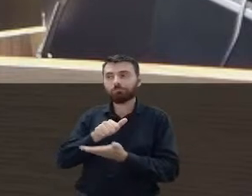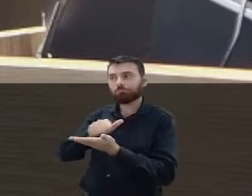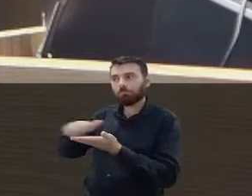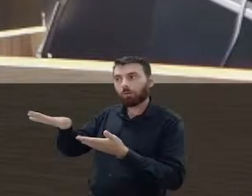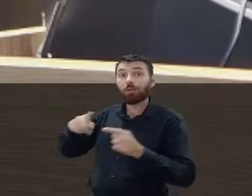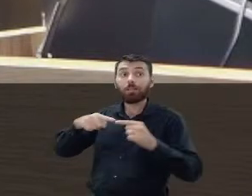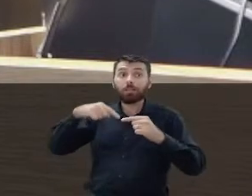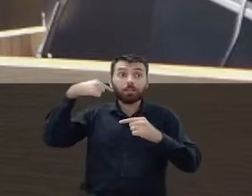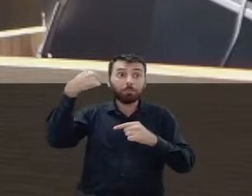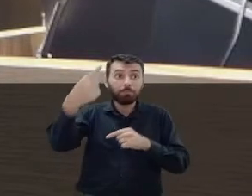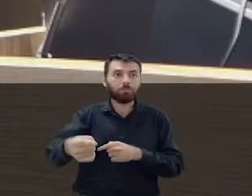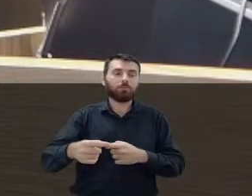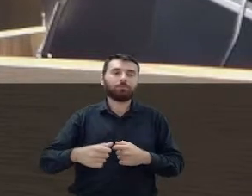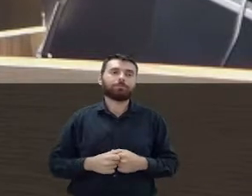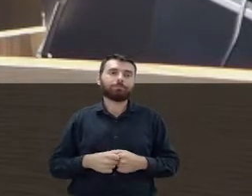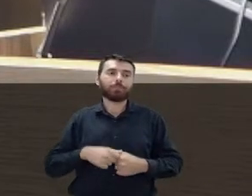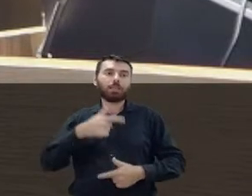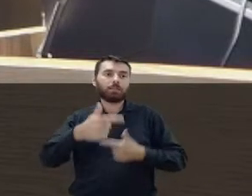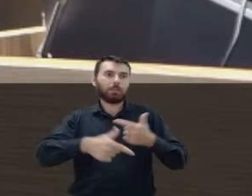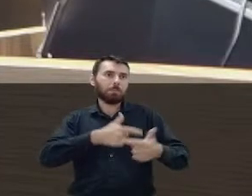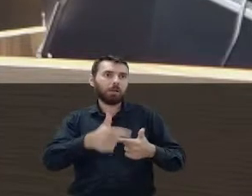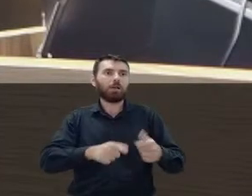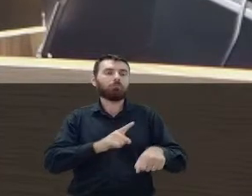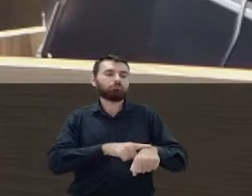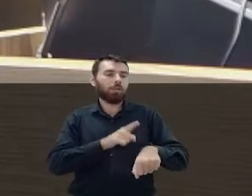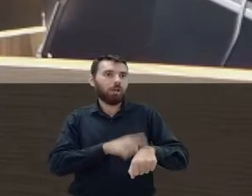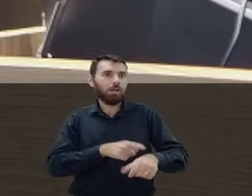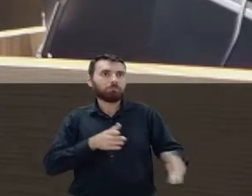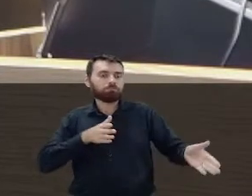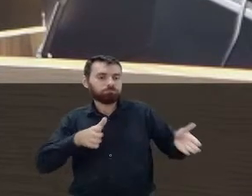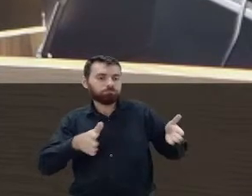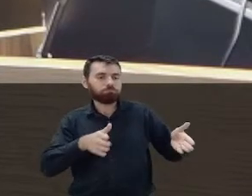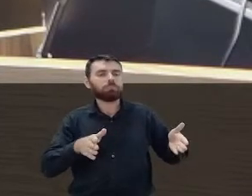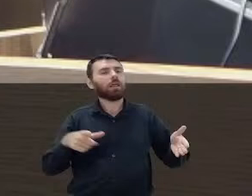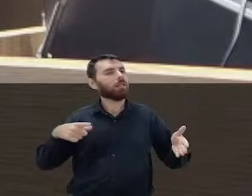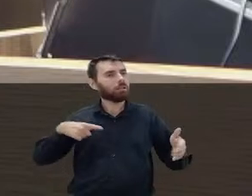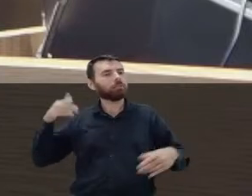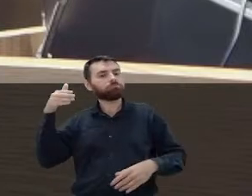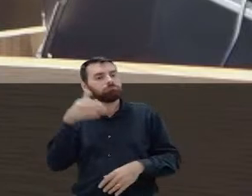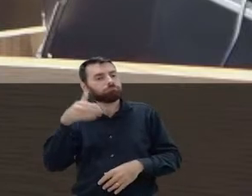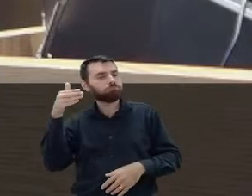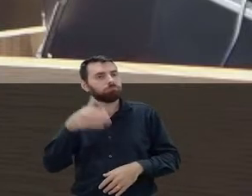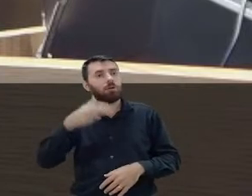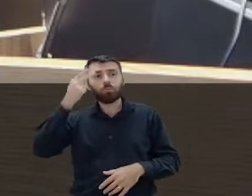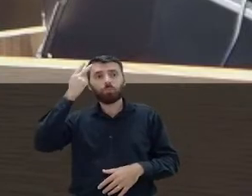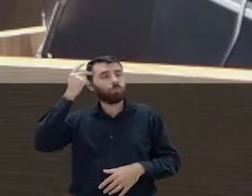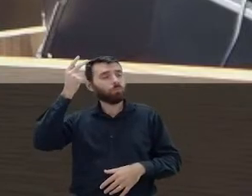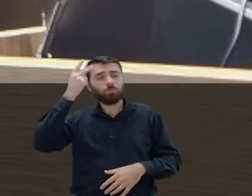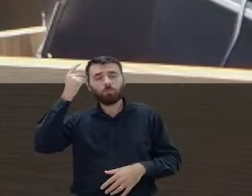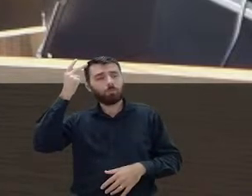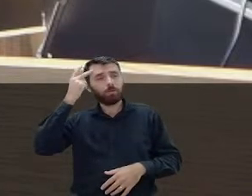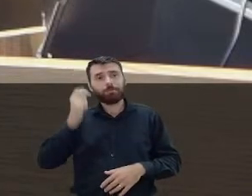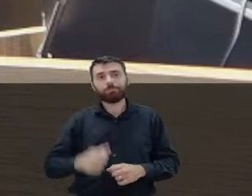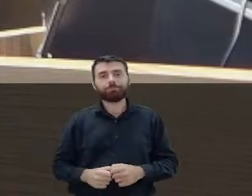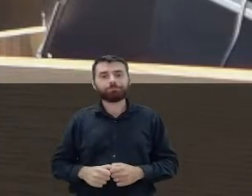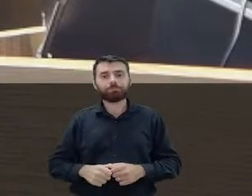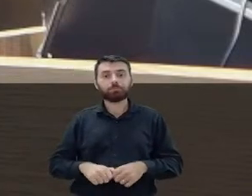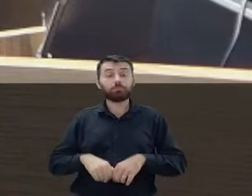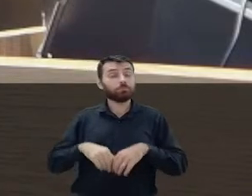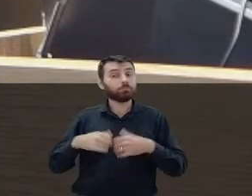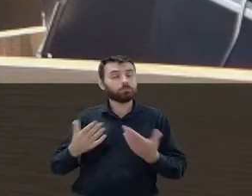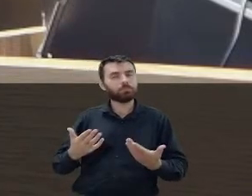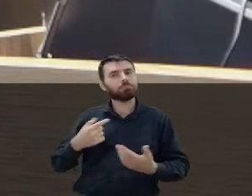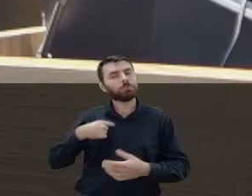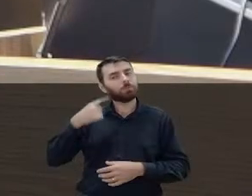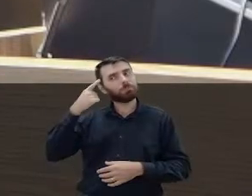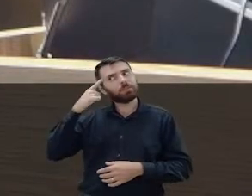durante o curso ela trabalhou normalmente. Ora, se sequer foi iniciado o tratamento, revela-se, ao meu ver, prematura a conclusão